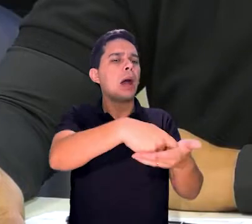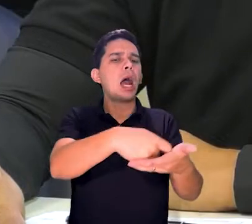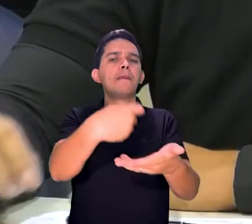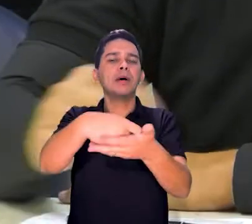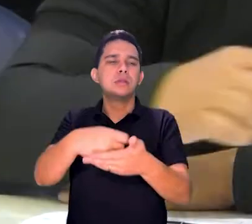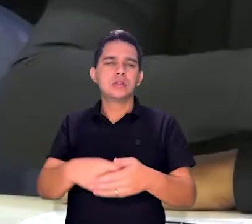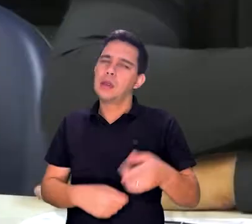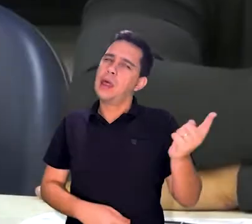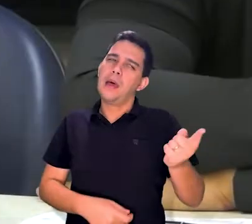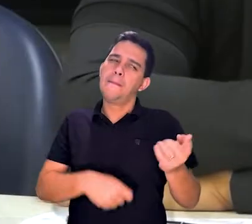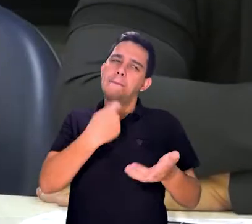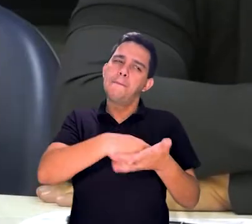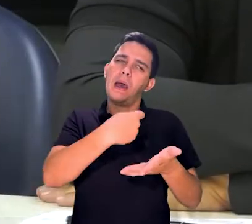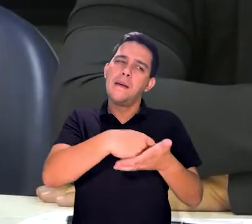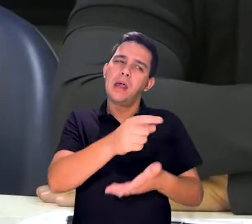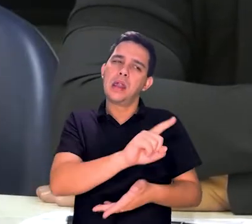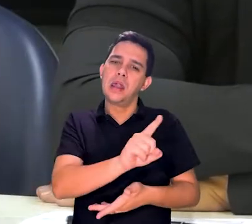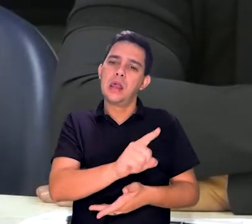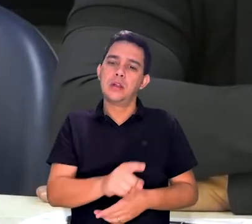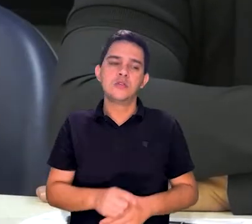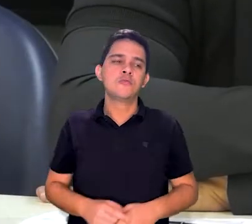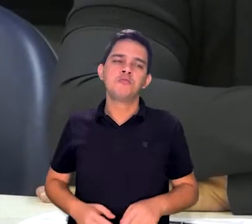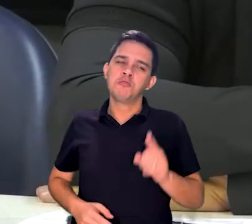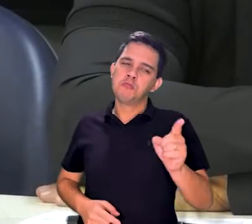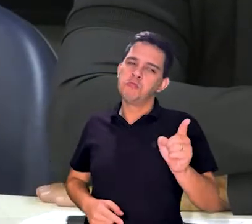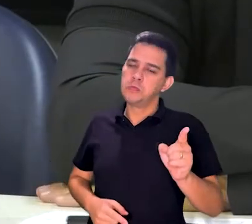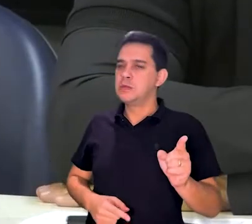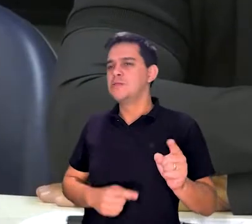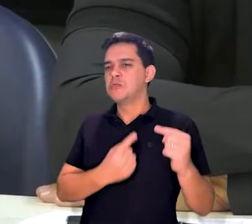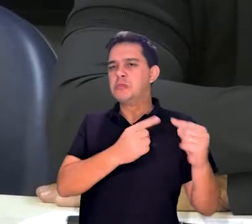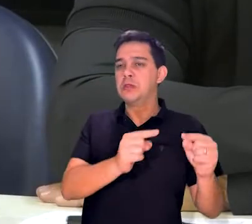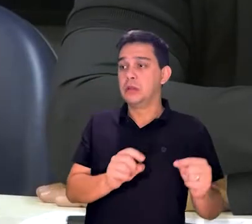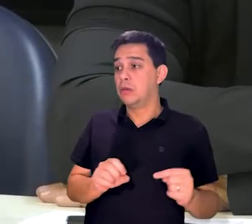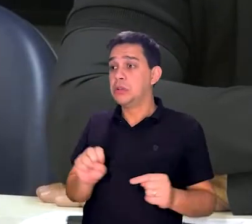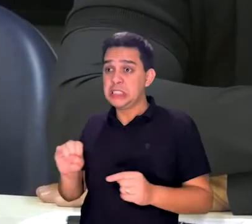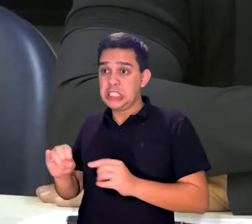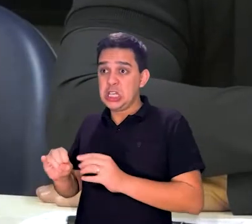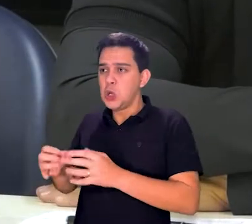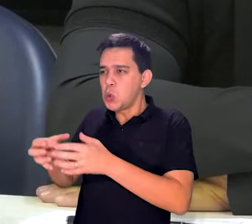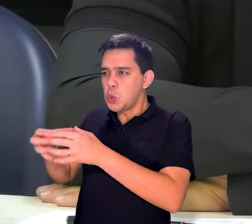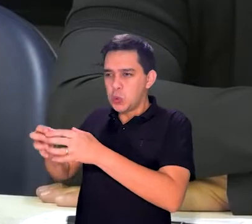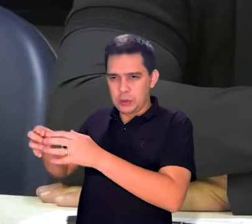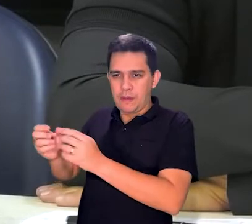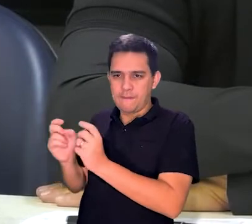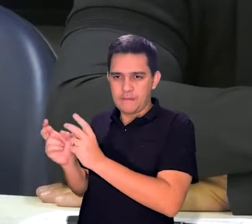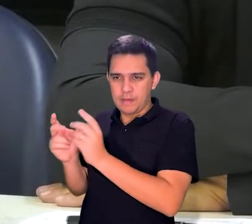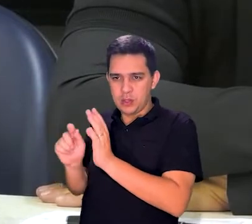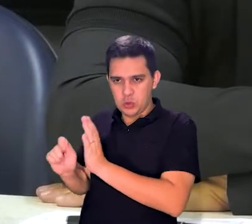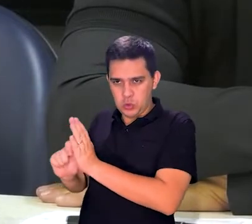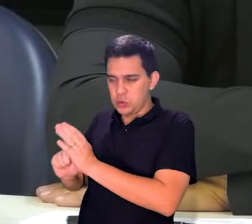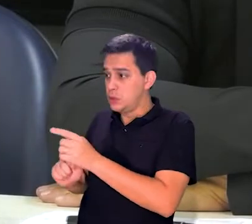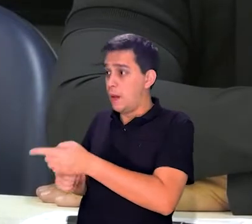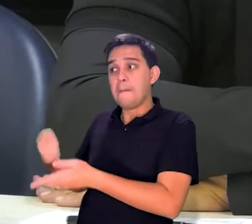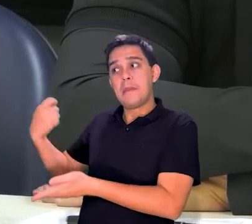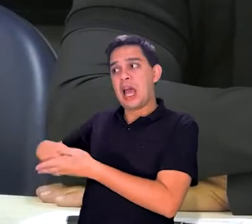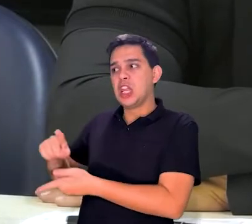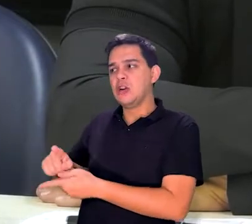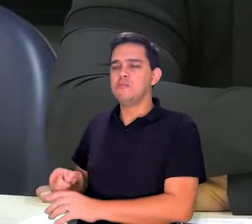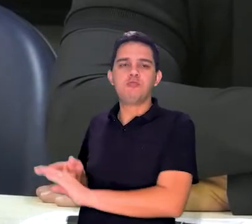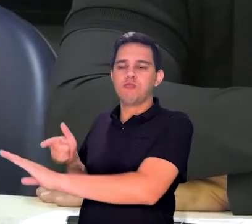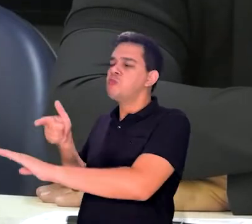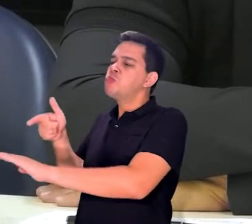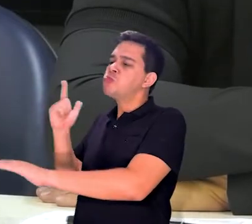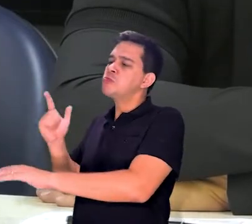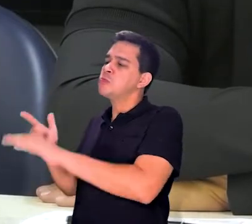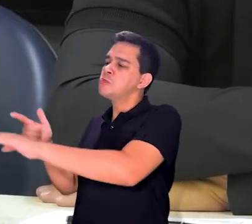eles executavam esses traficantes, esses criminosos, Eles extorquiam essas pessoas, torturavam,